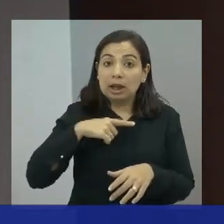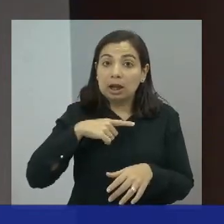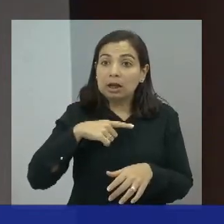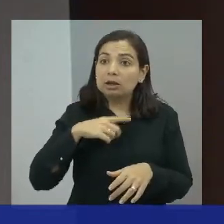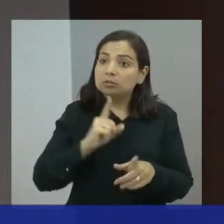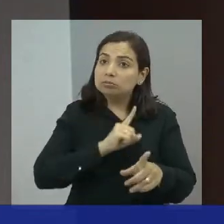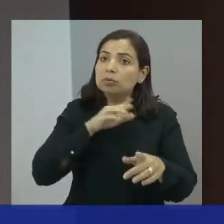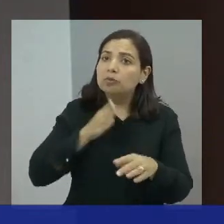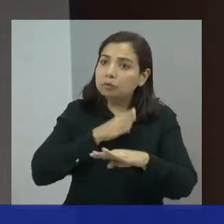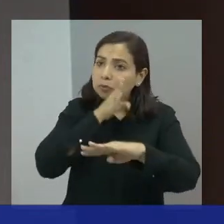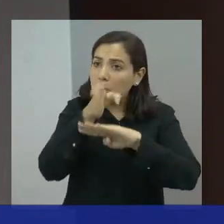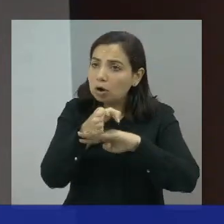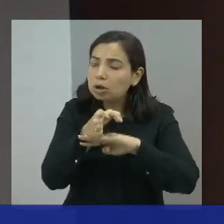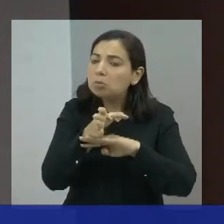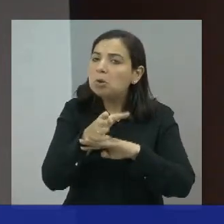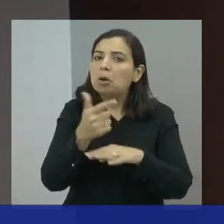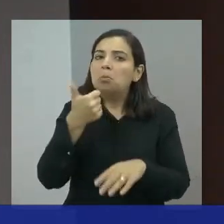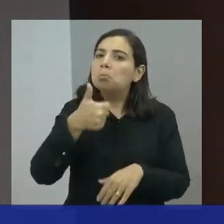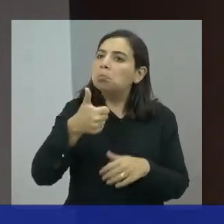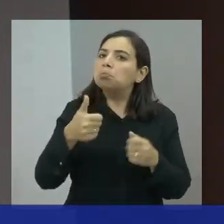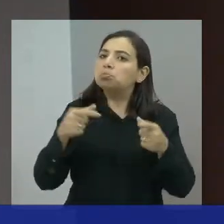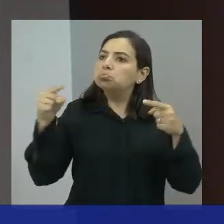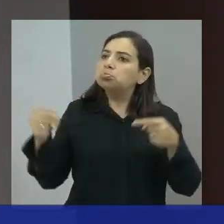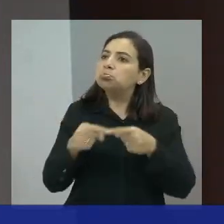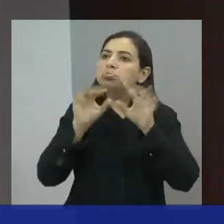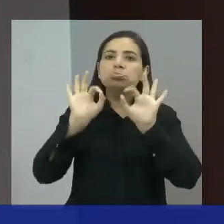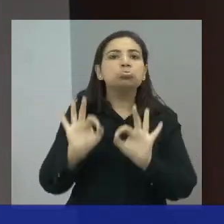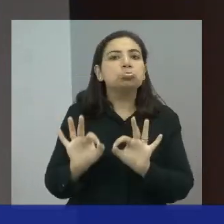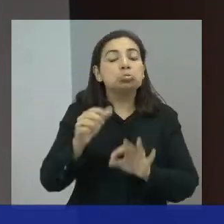não constatou nenhuma infração.